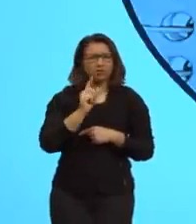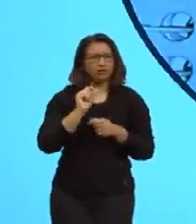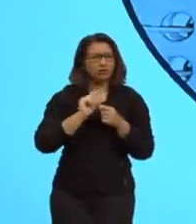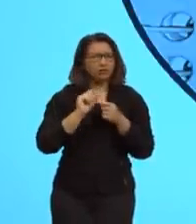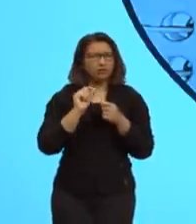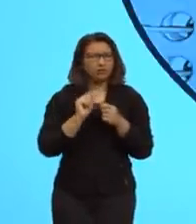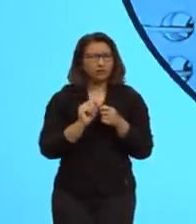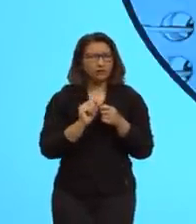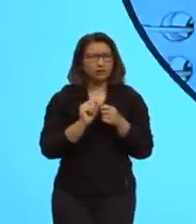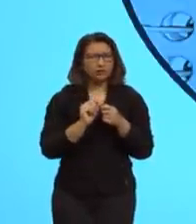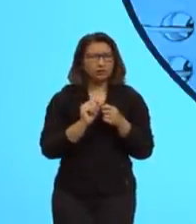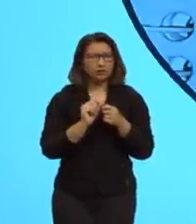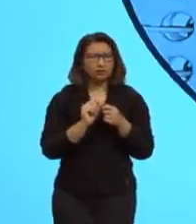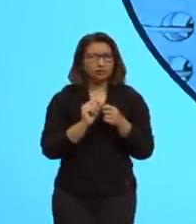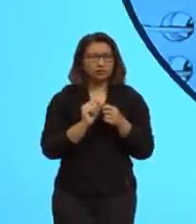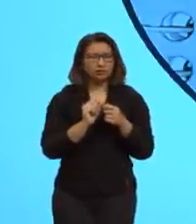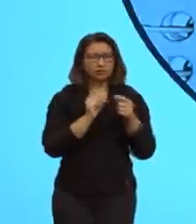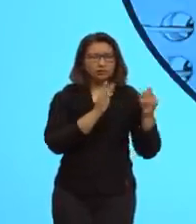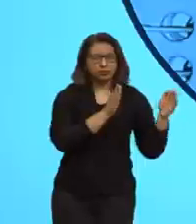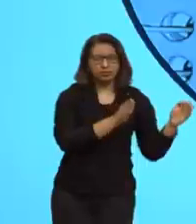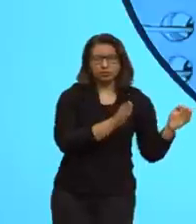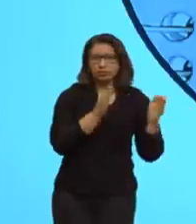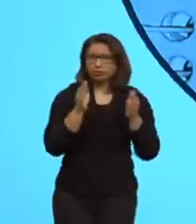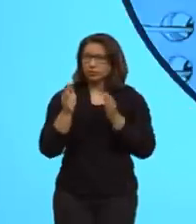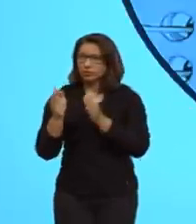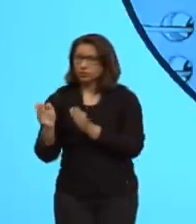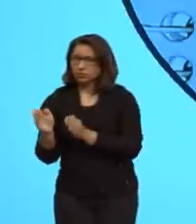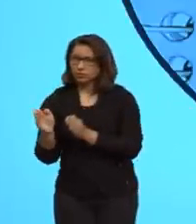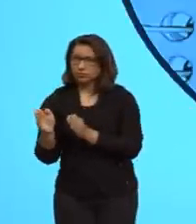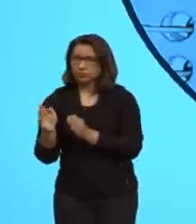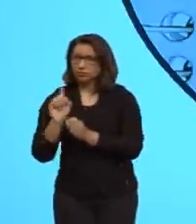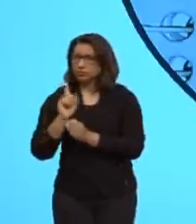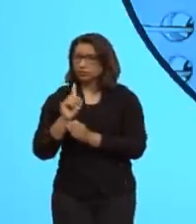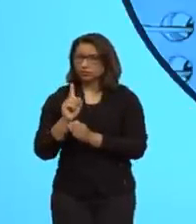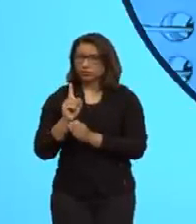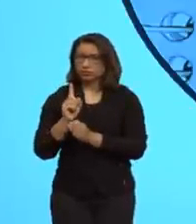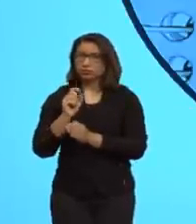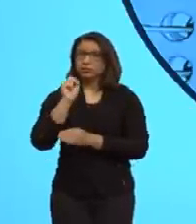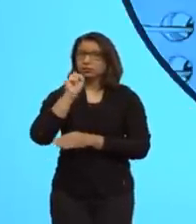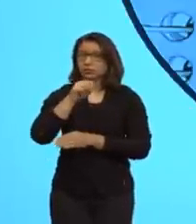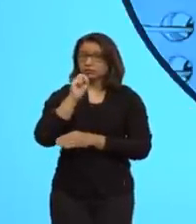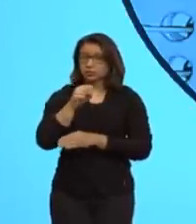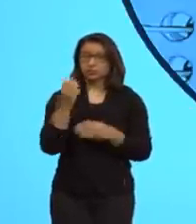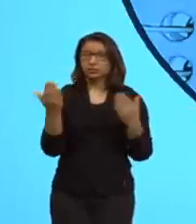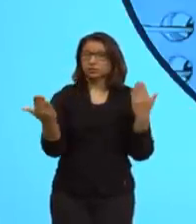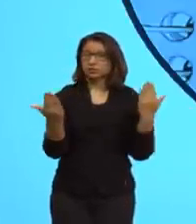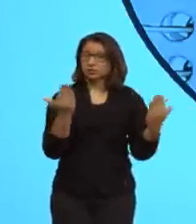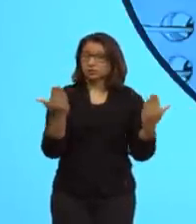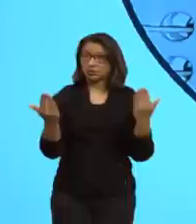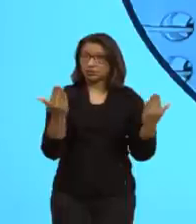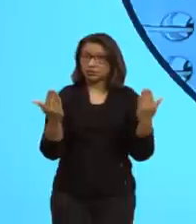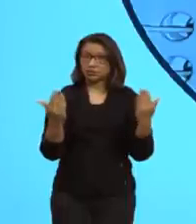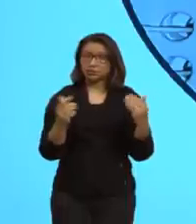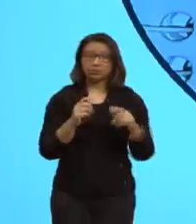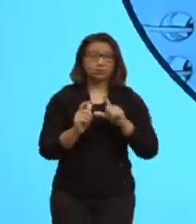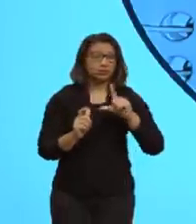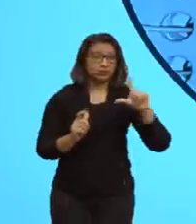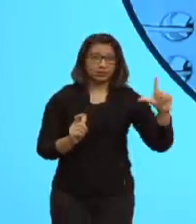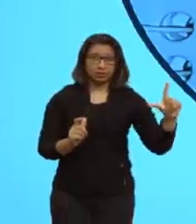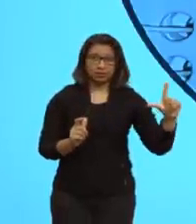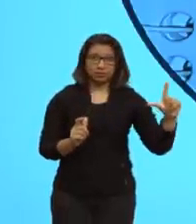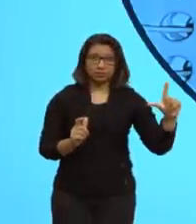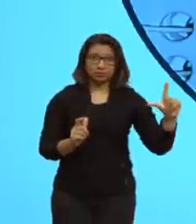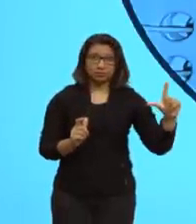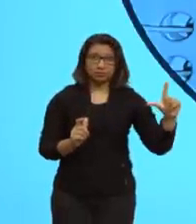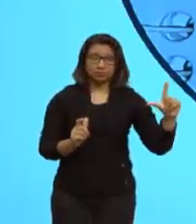projeção de um triângulo para o outro, e sim uma comparação do lado do triângulo com